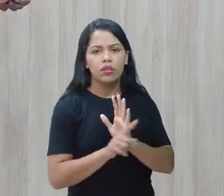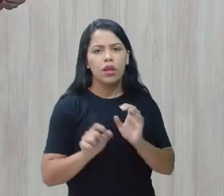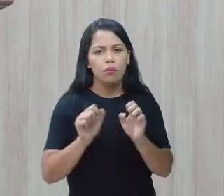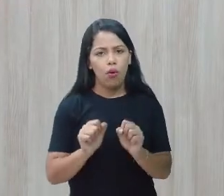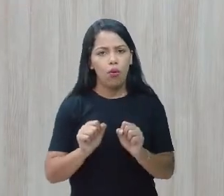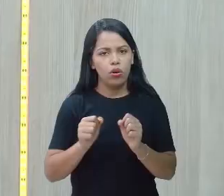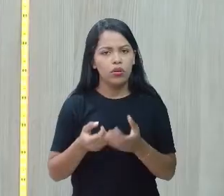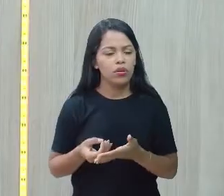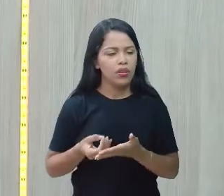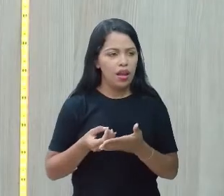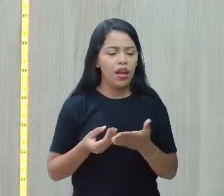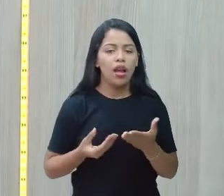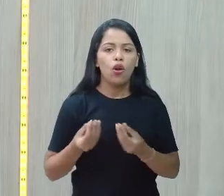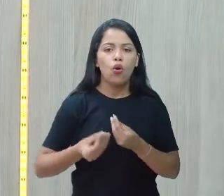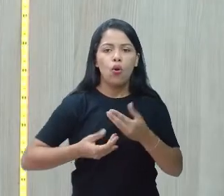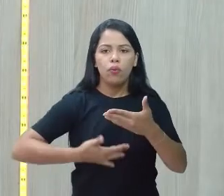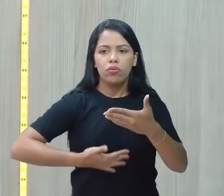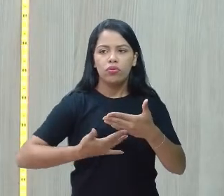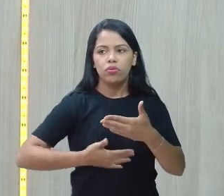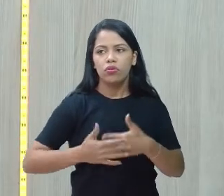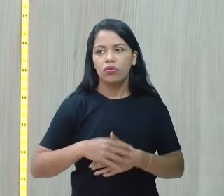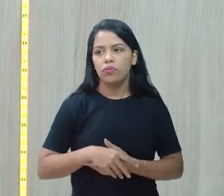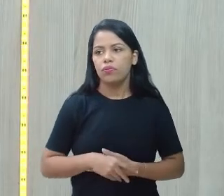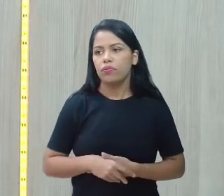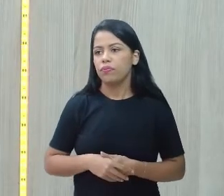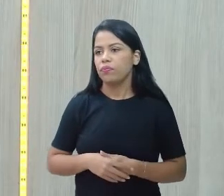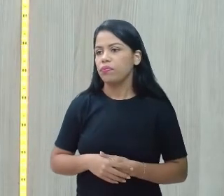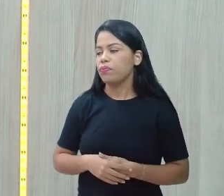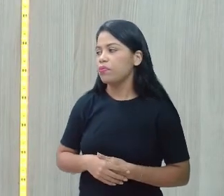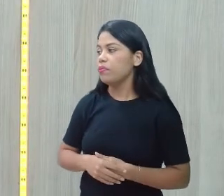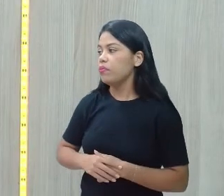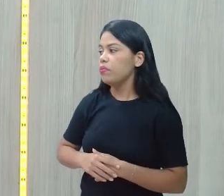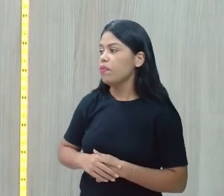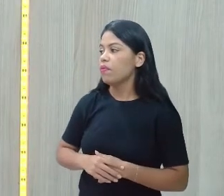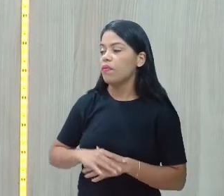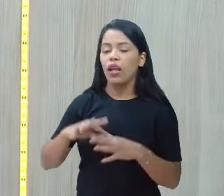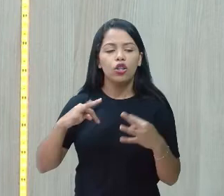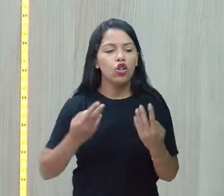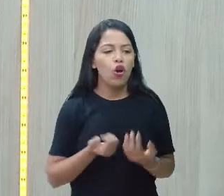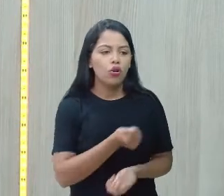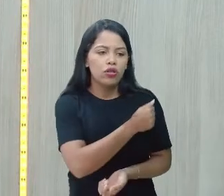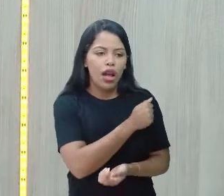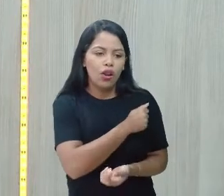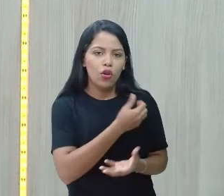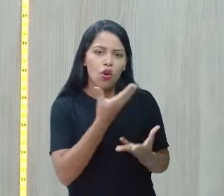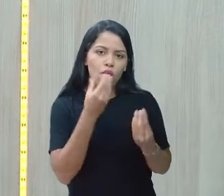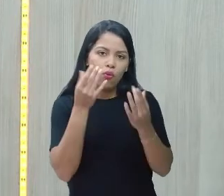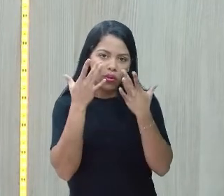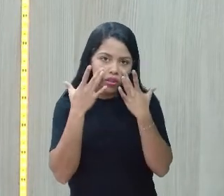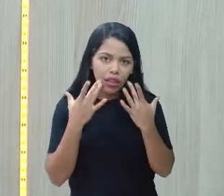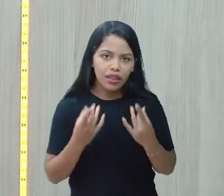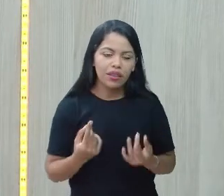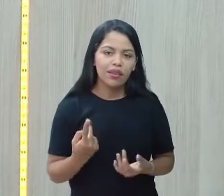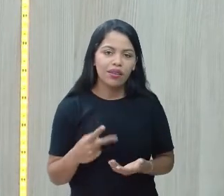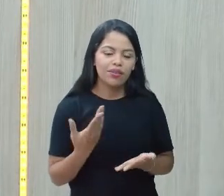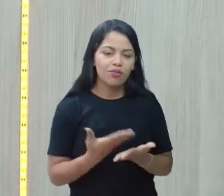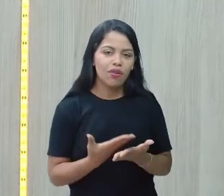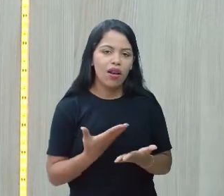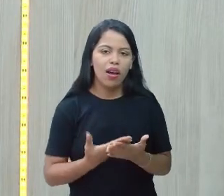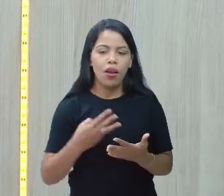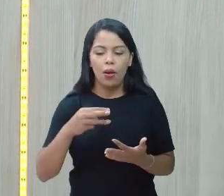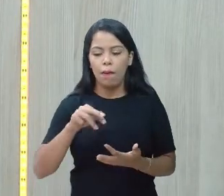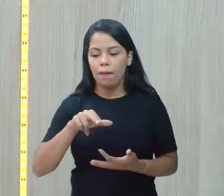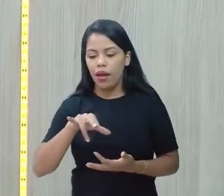chat? Esse chat aqui está, eles estão bastante atentos, professora, à sua aula. E Maria disse aqui que é da Escola